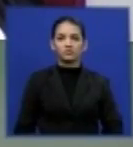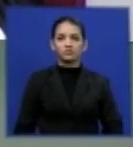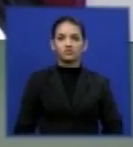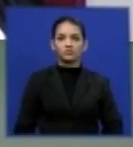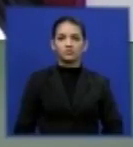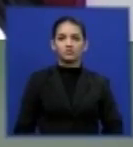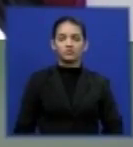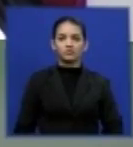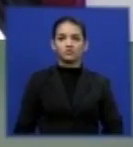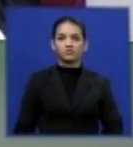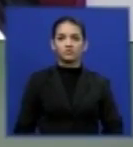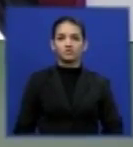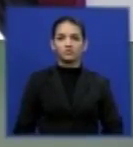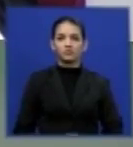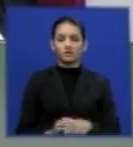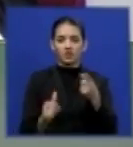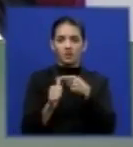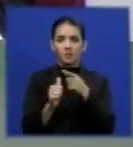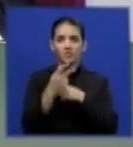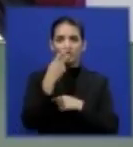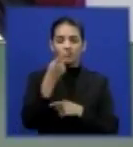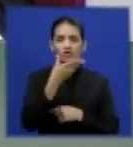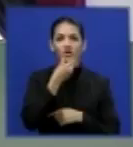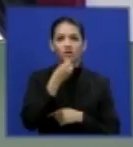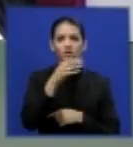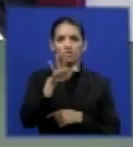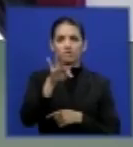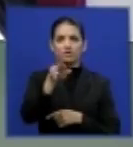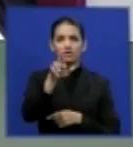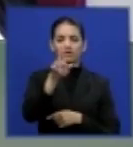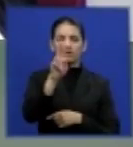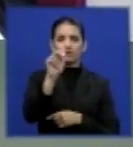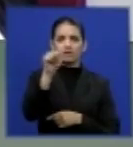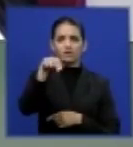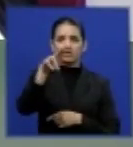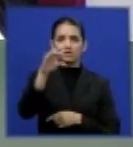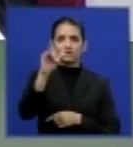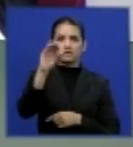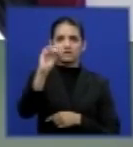em primeiro lugar, portanto, o doutor Francisco Simeão Rodrigues Neto,